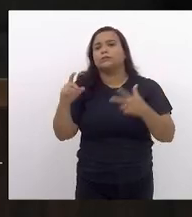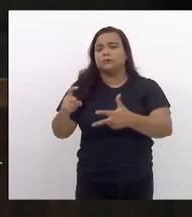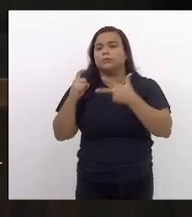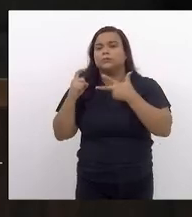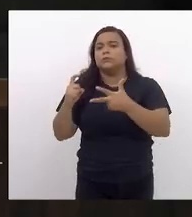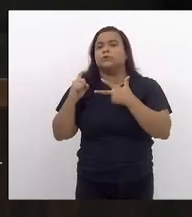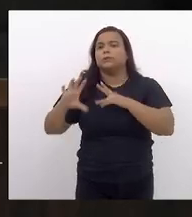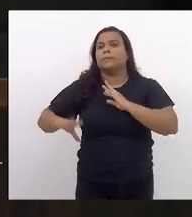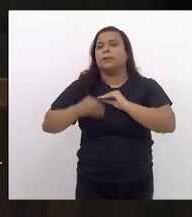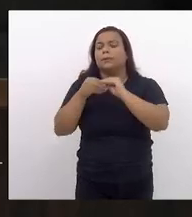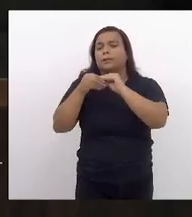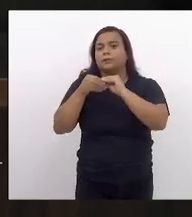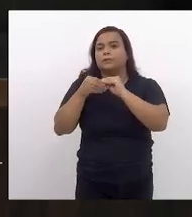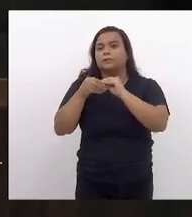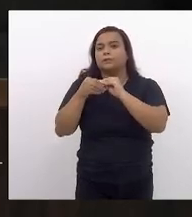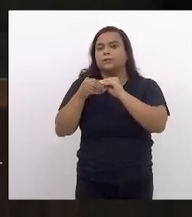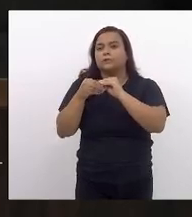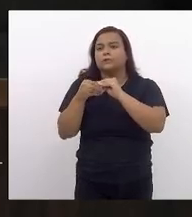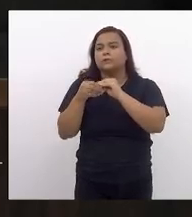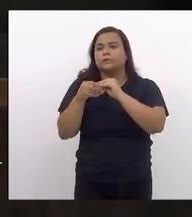a implementar